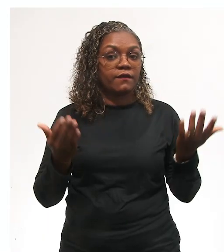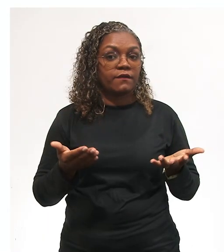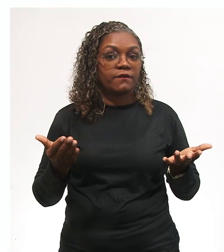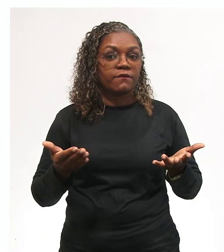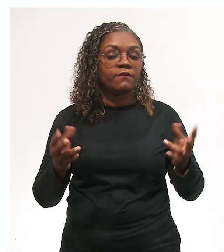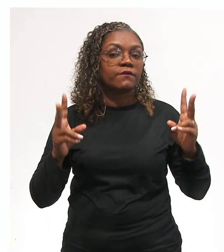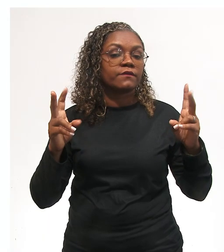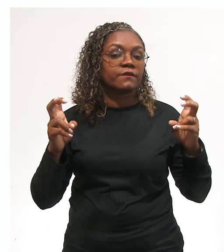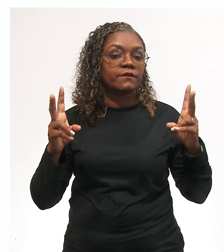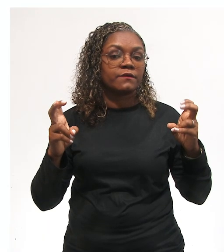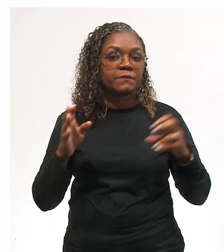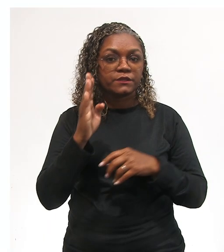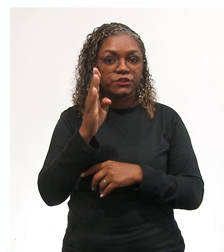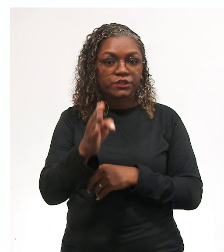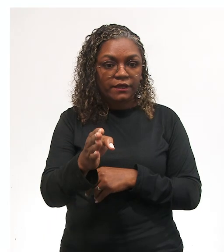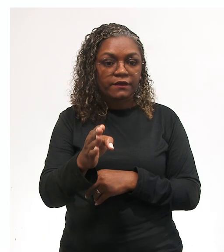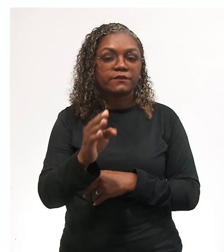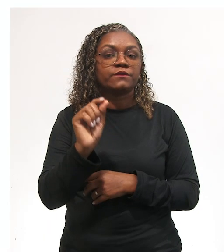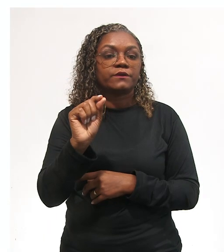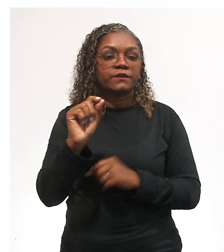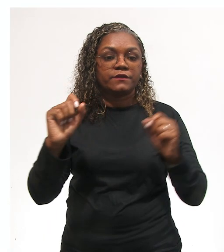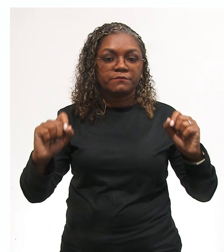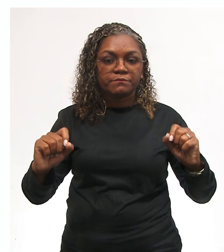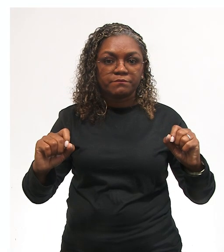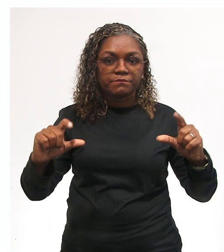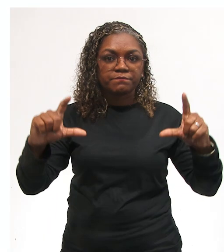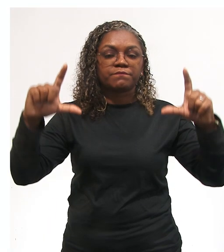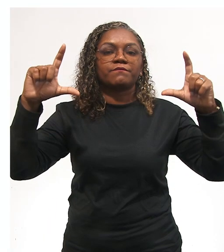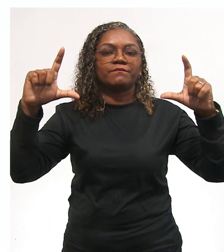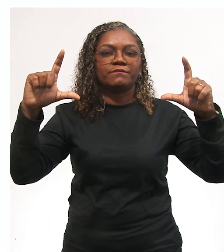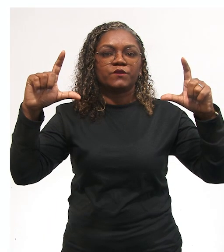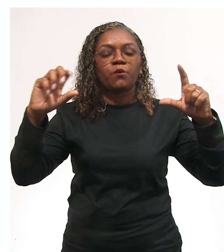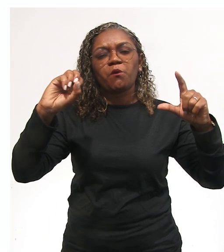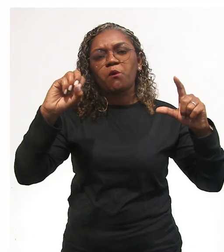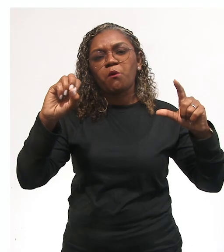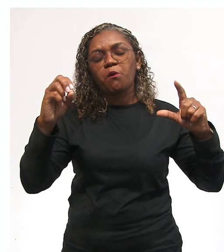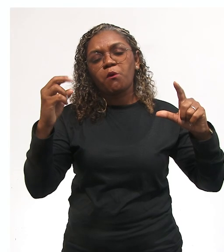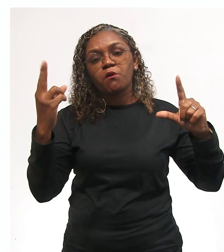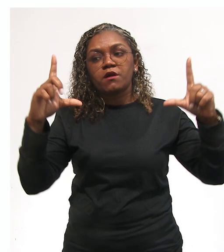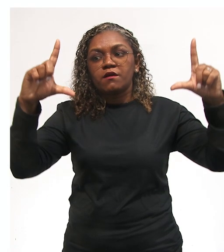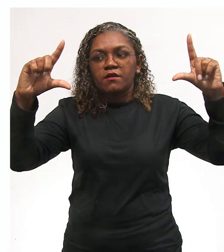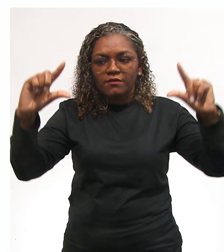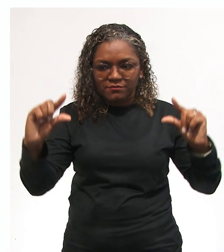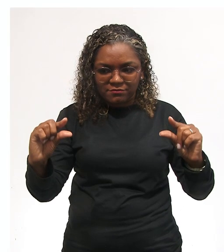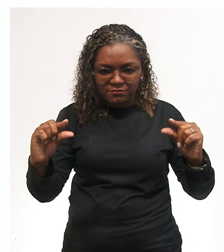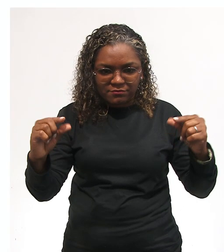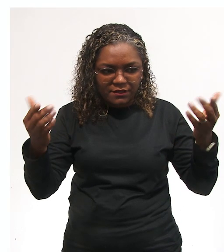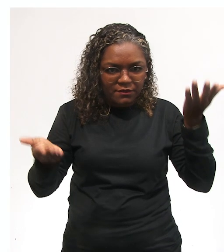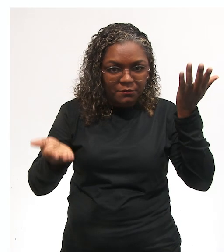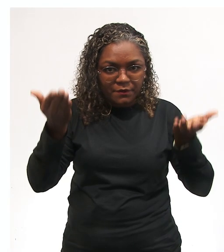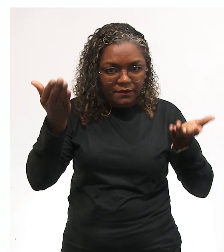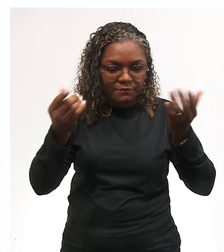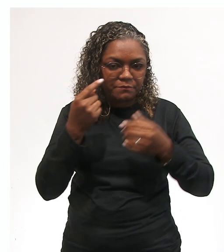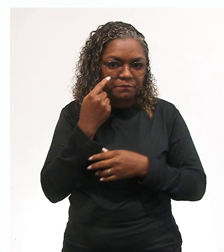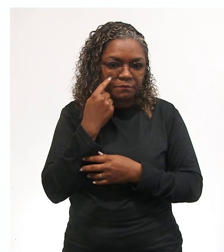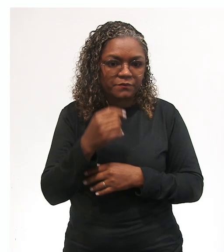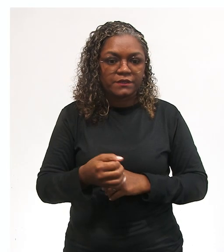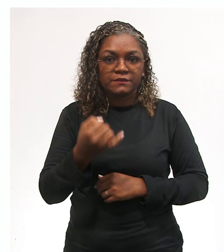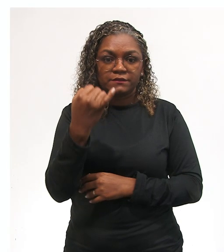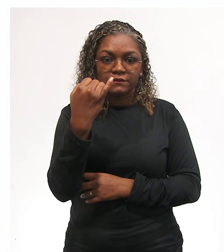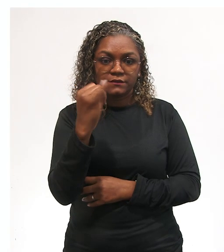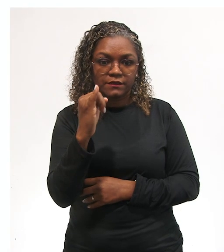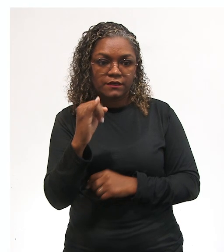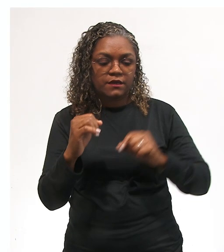ver aqui grandezas diretamente proporcionais. Então, grandezas diretamente proporcionais, à medida que